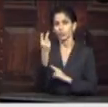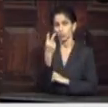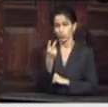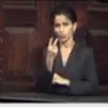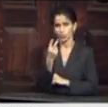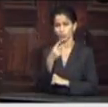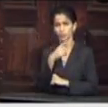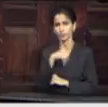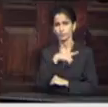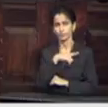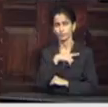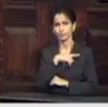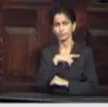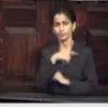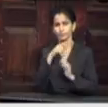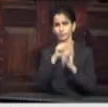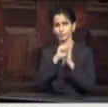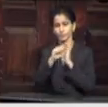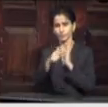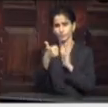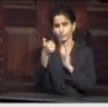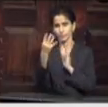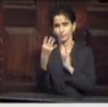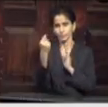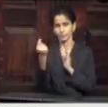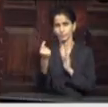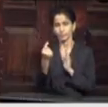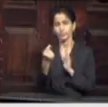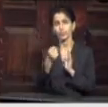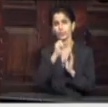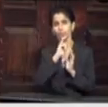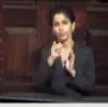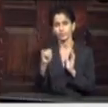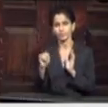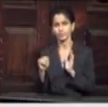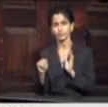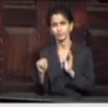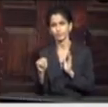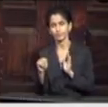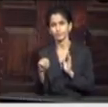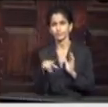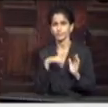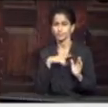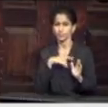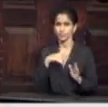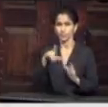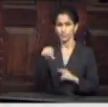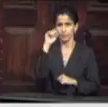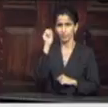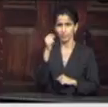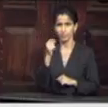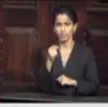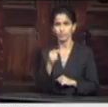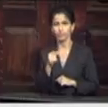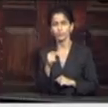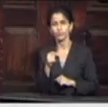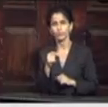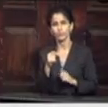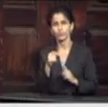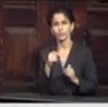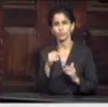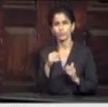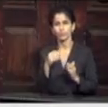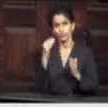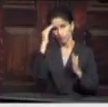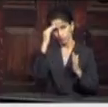piso, e o artigo 141 diz o seguinte: em relação aos destaques, serão obedecidas